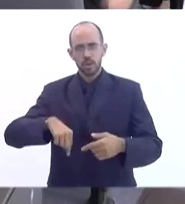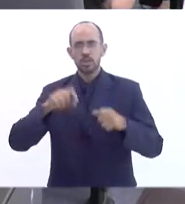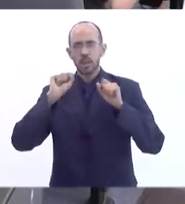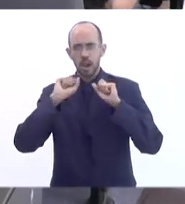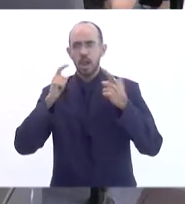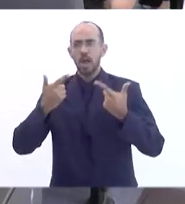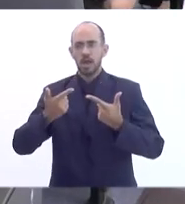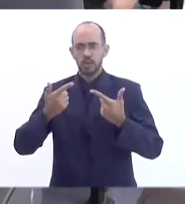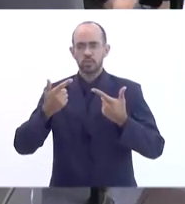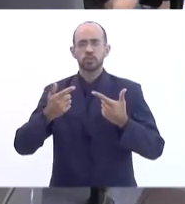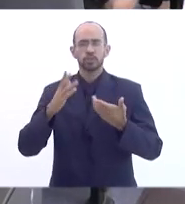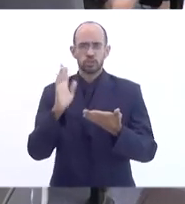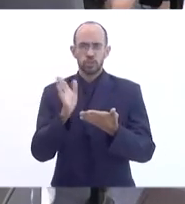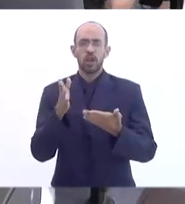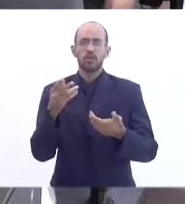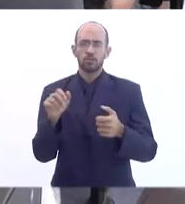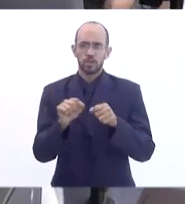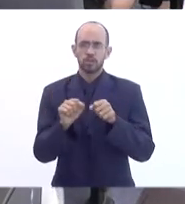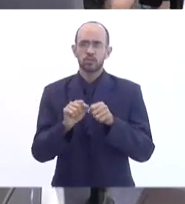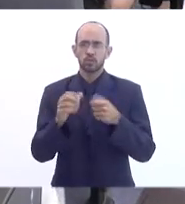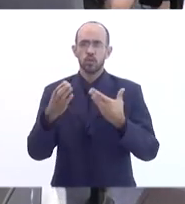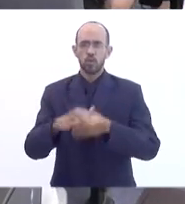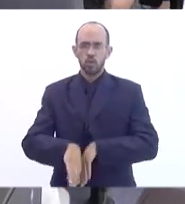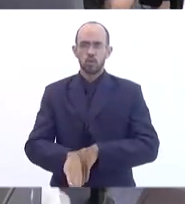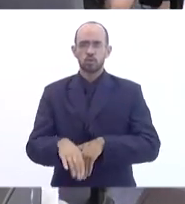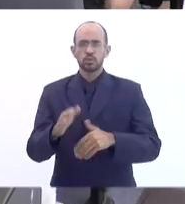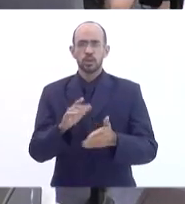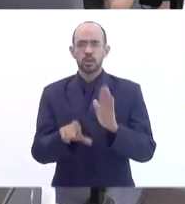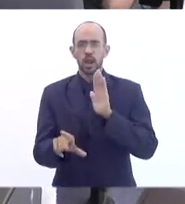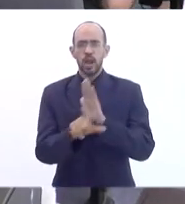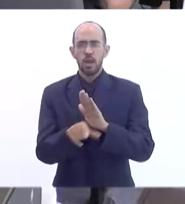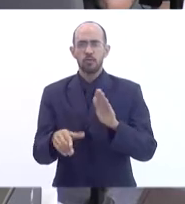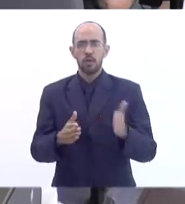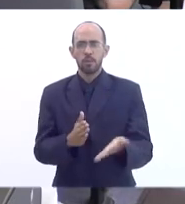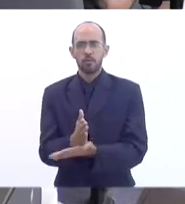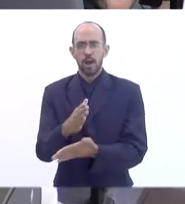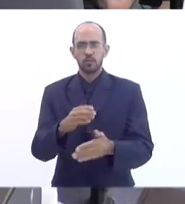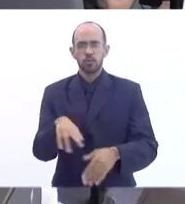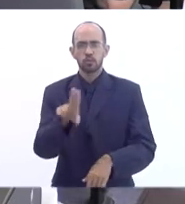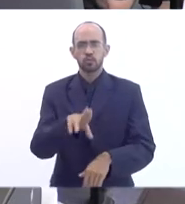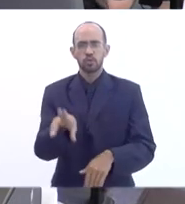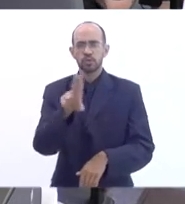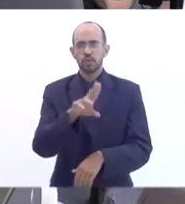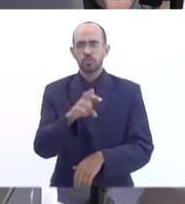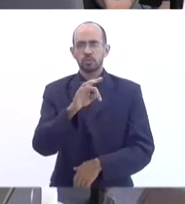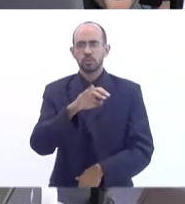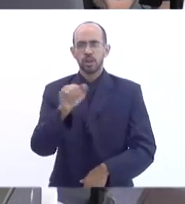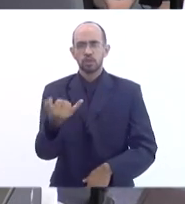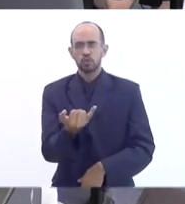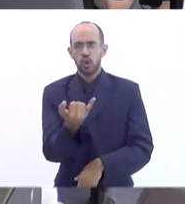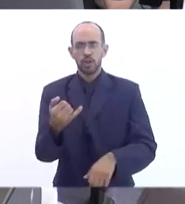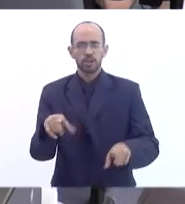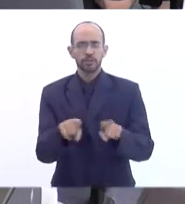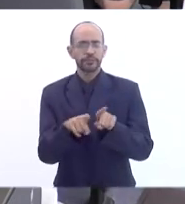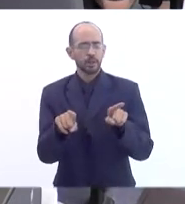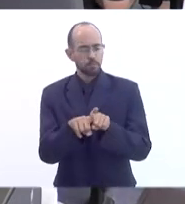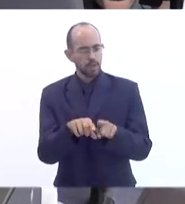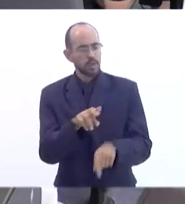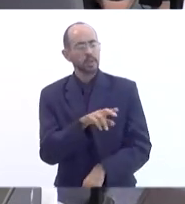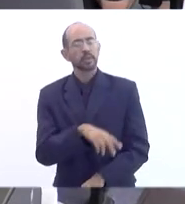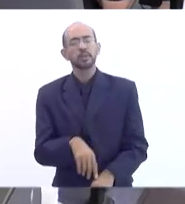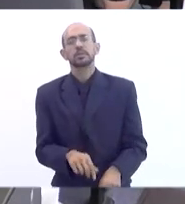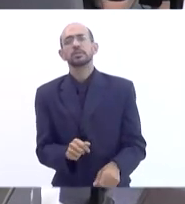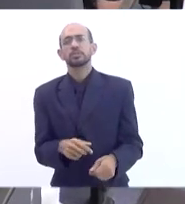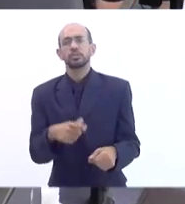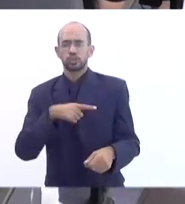nesse sentido e essa lei foi aprovada foi utilizada pelo tribunal de justiça que também tinha um concurso de analista oficial de